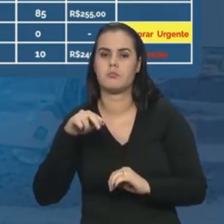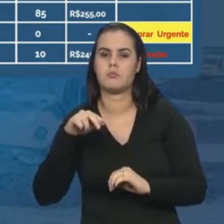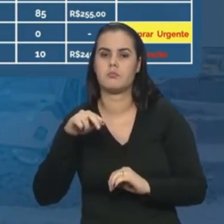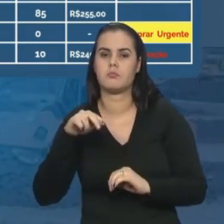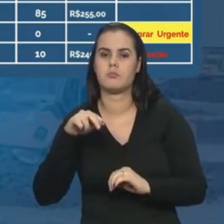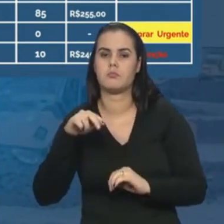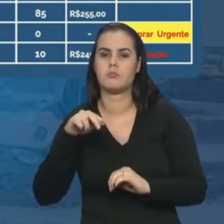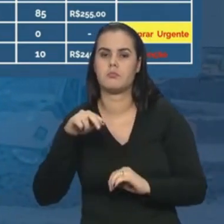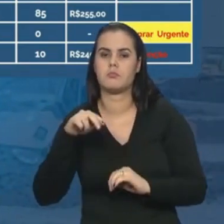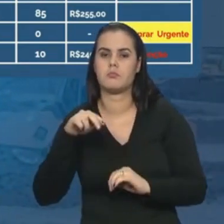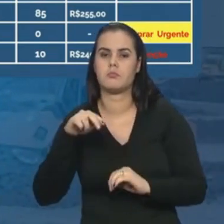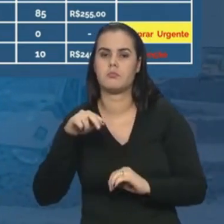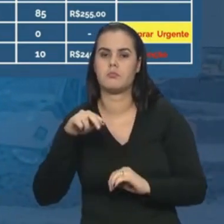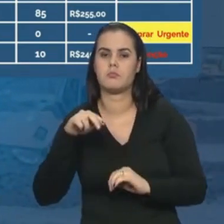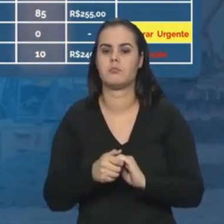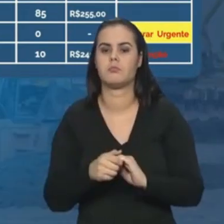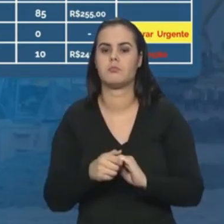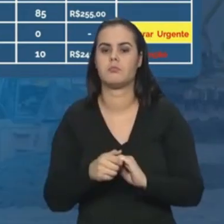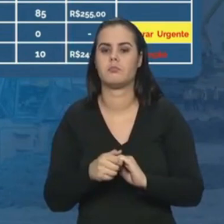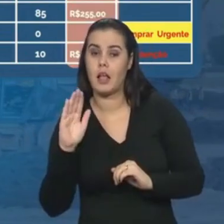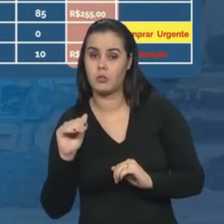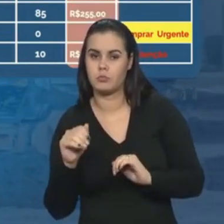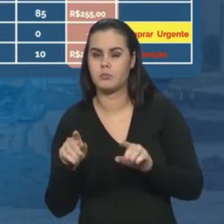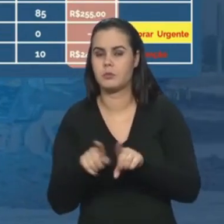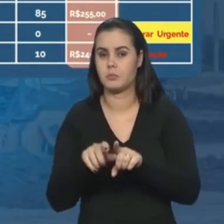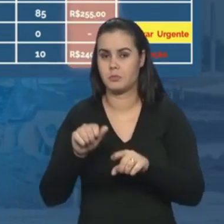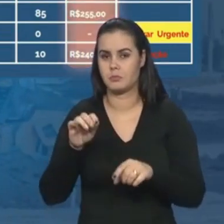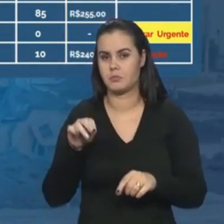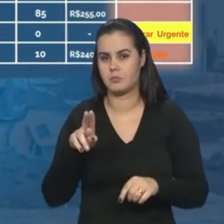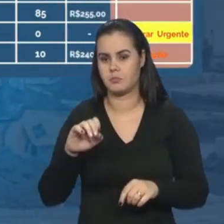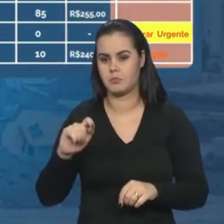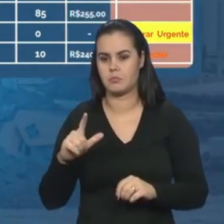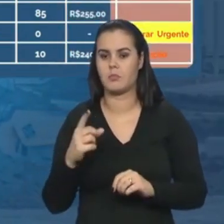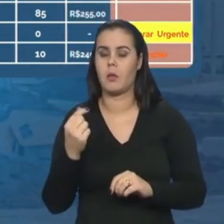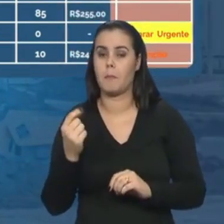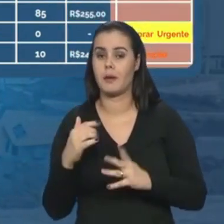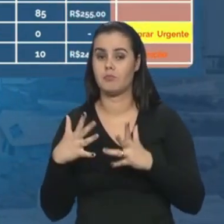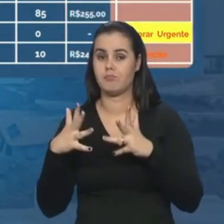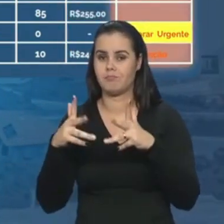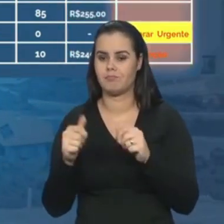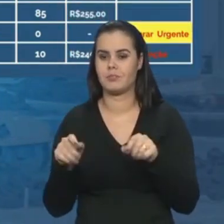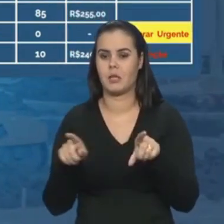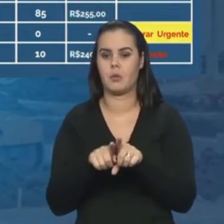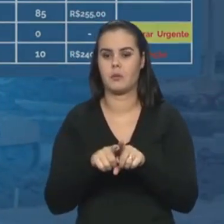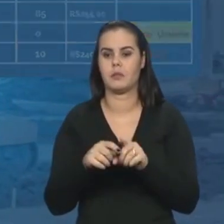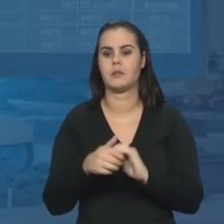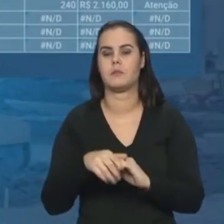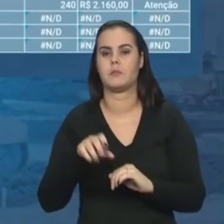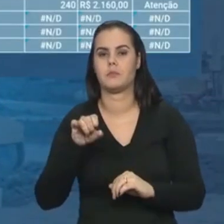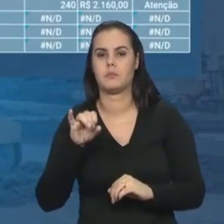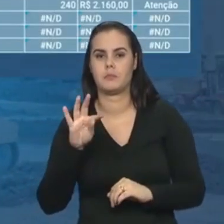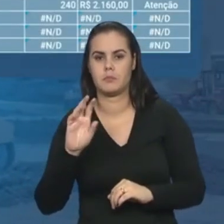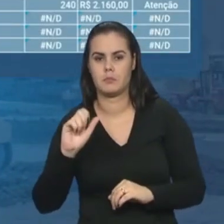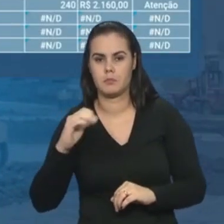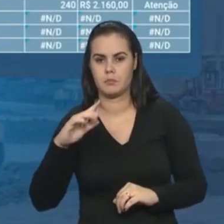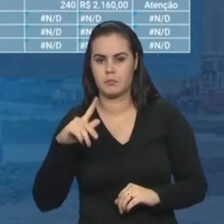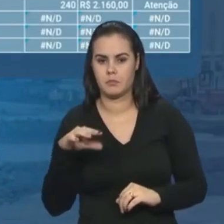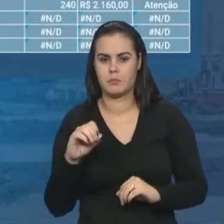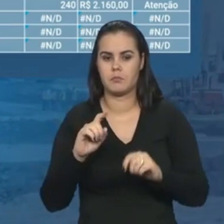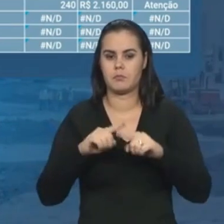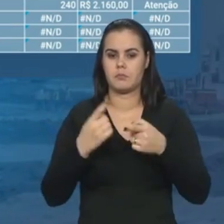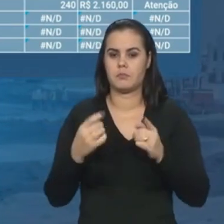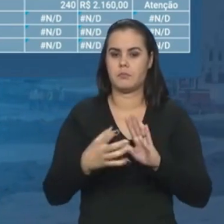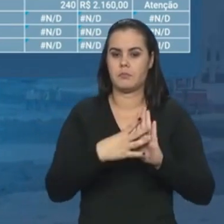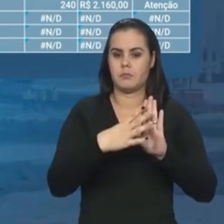pagamento, saldo mínimo e atual, preço total do estoque e a situação de cada item. Já no modelo detalhado,